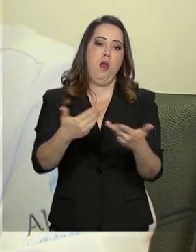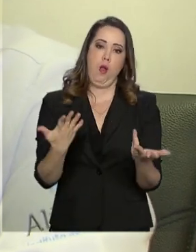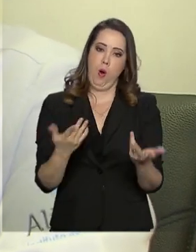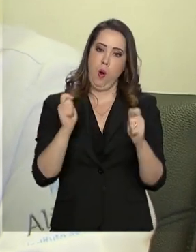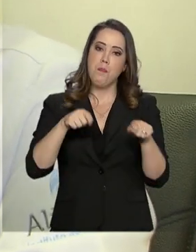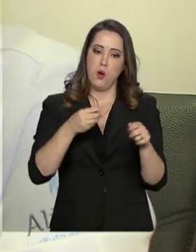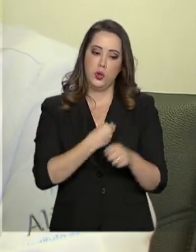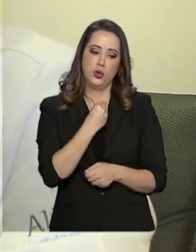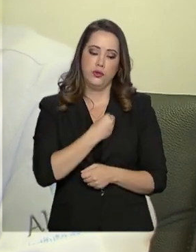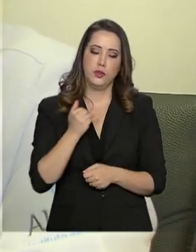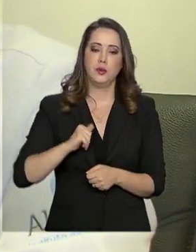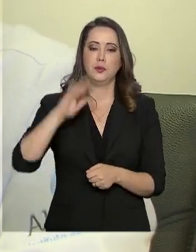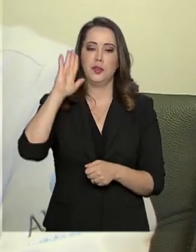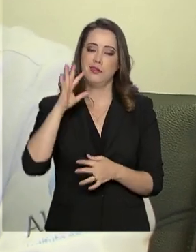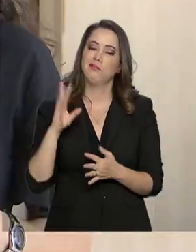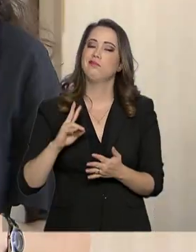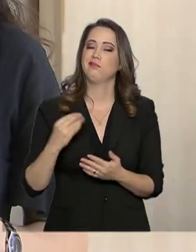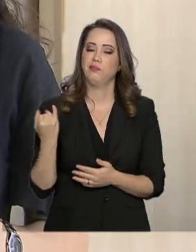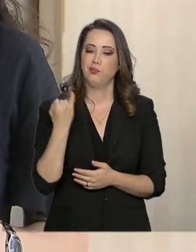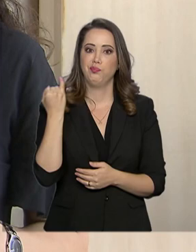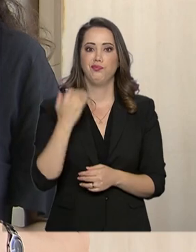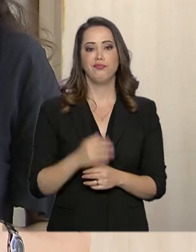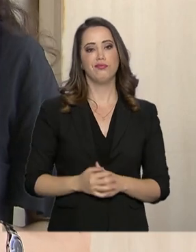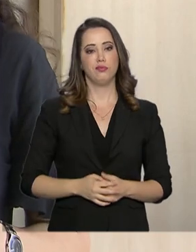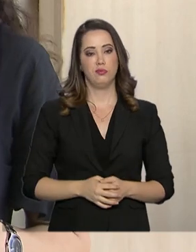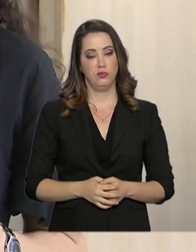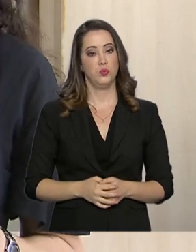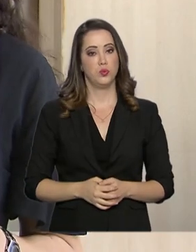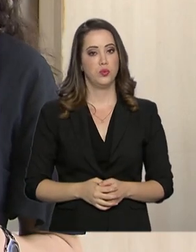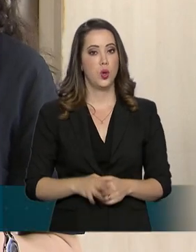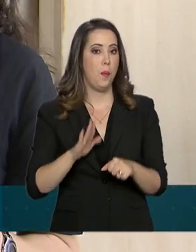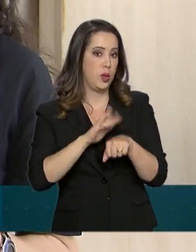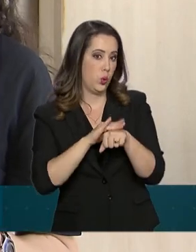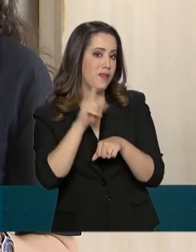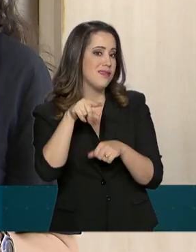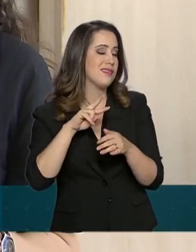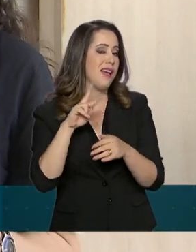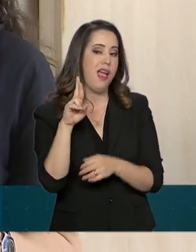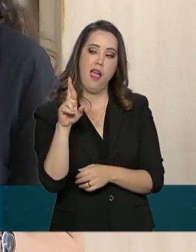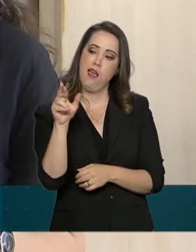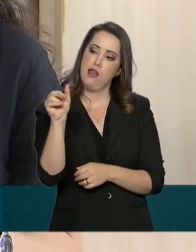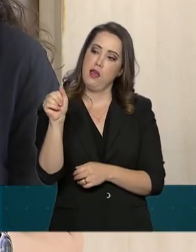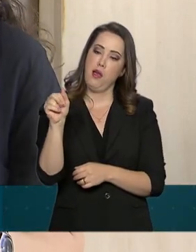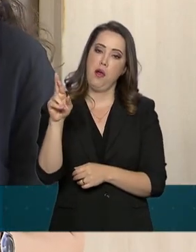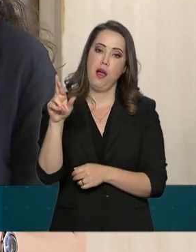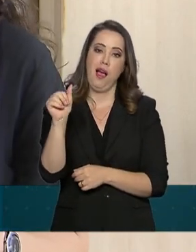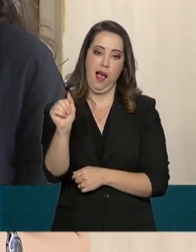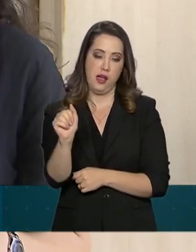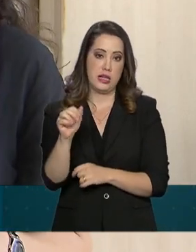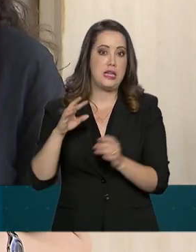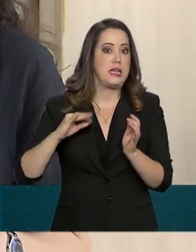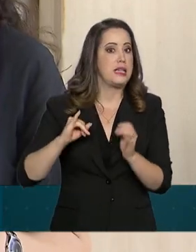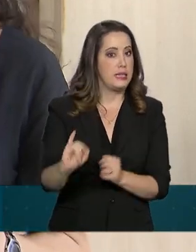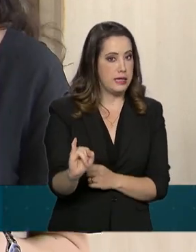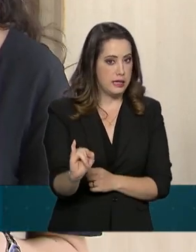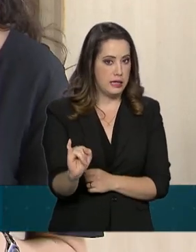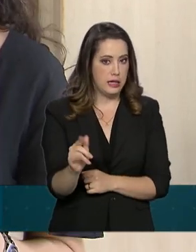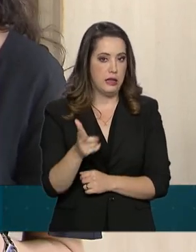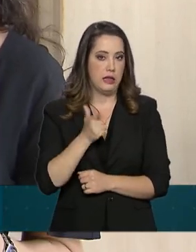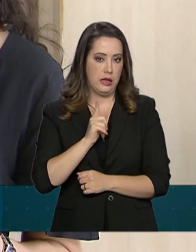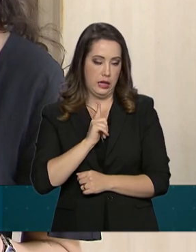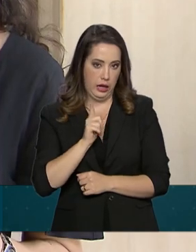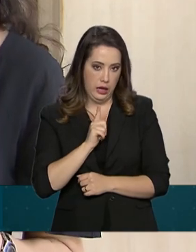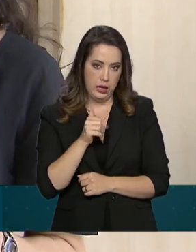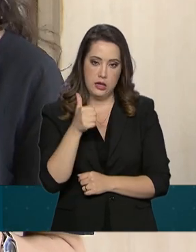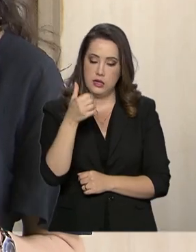aumentar a sobrevida, a qualidade de vida de forma significativa. Uma doença é considerada rara quando afeta até 65 pessoas em